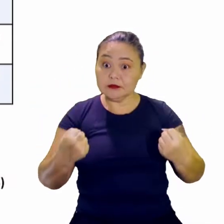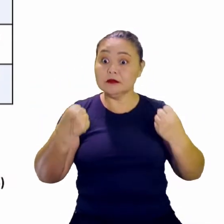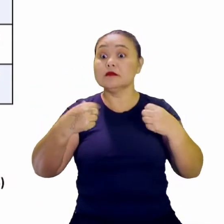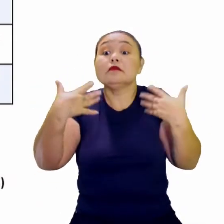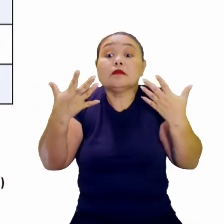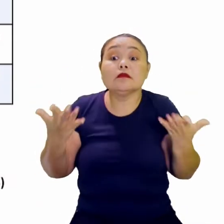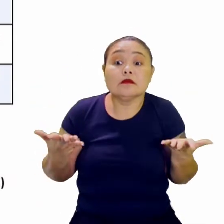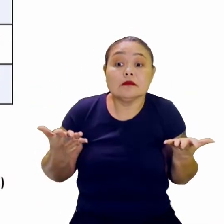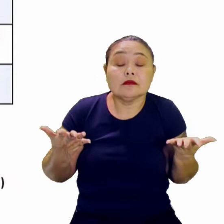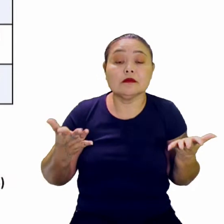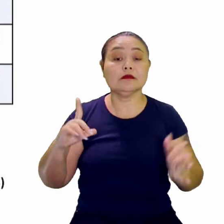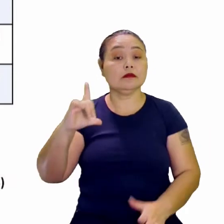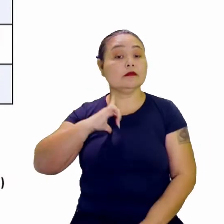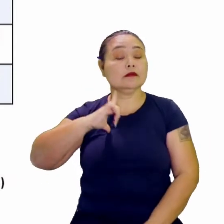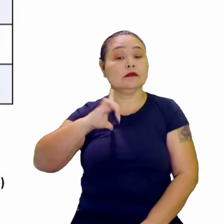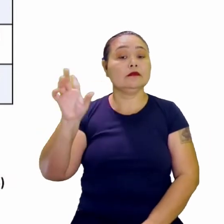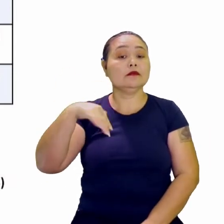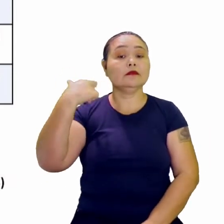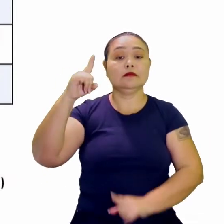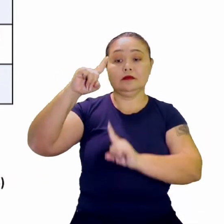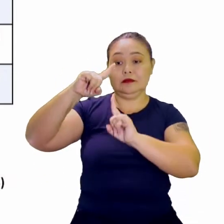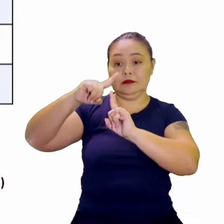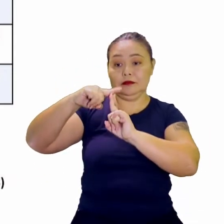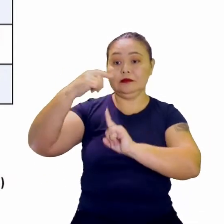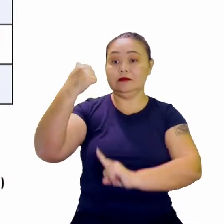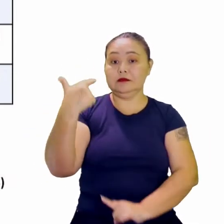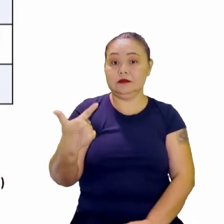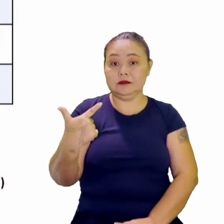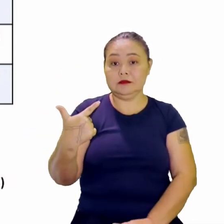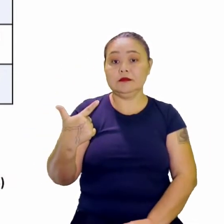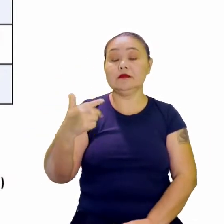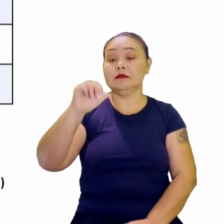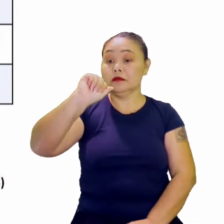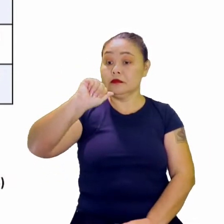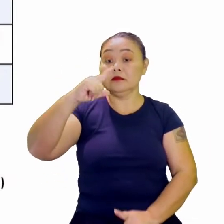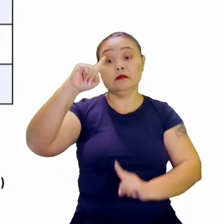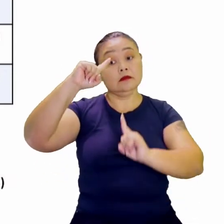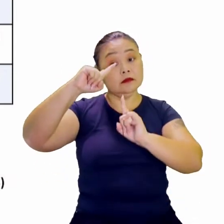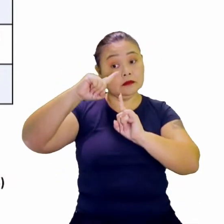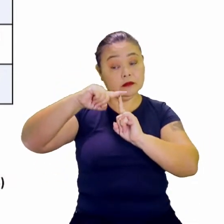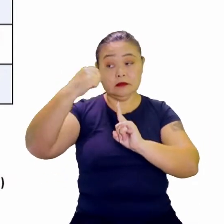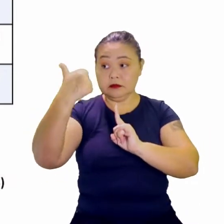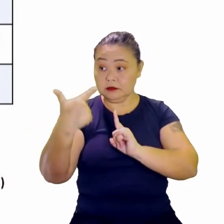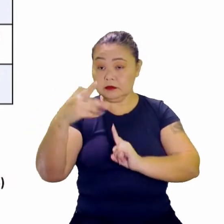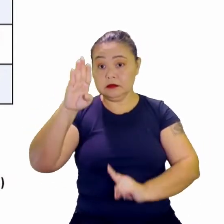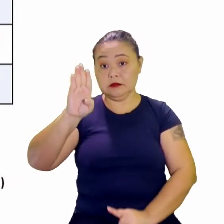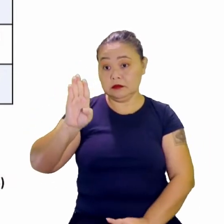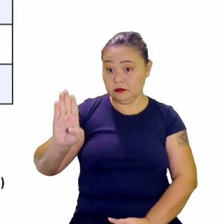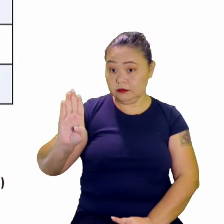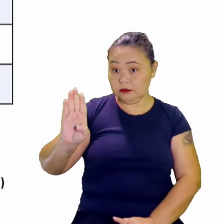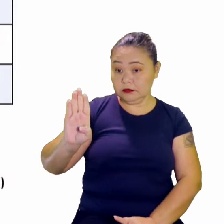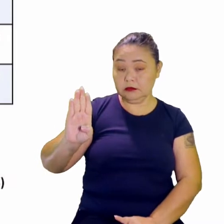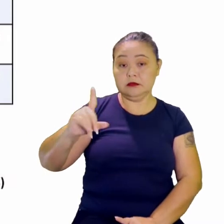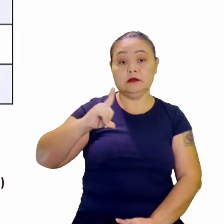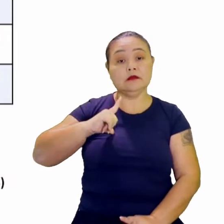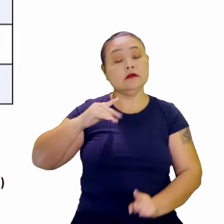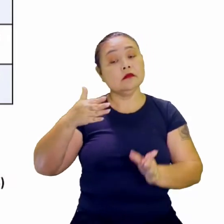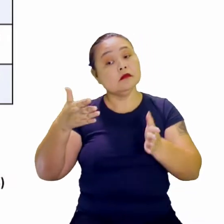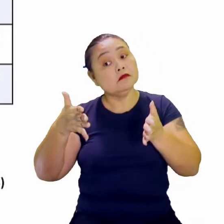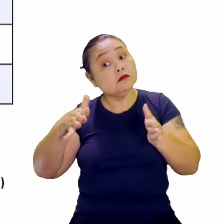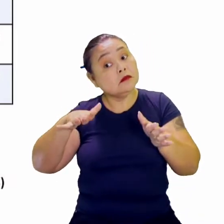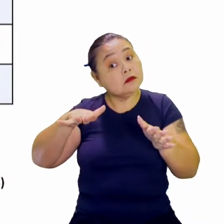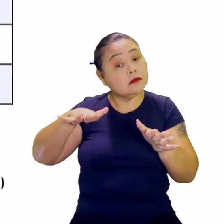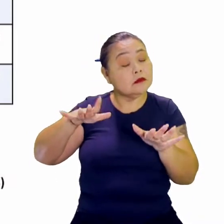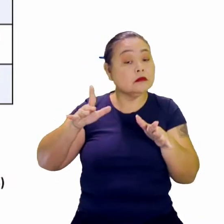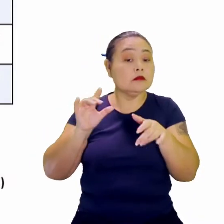peso. Aí nós temos no tipo 2, 2A ou 2B. O que que é?